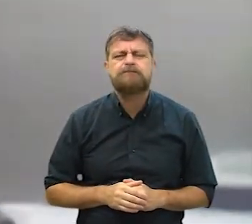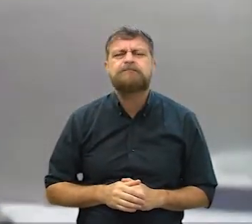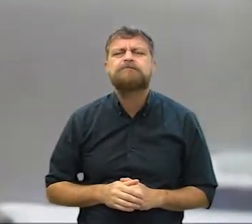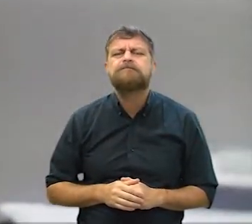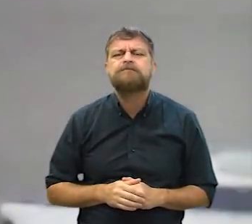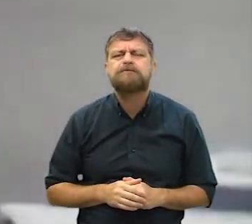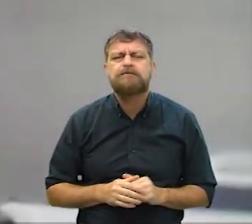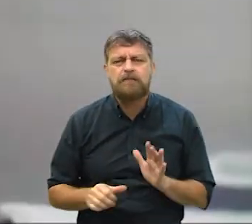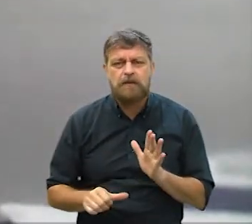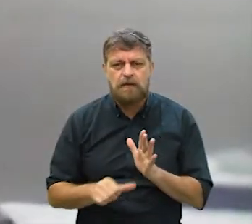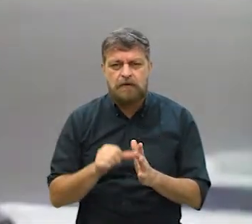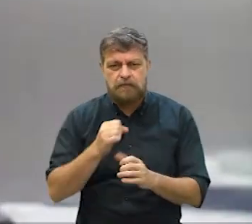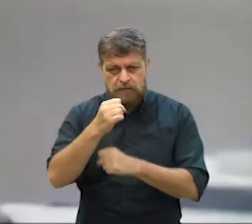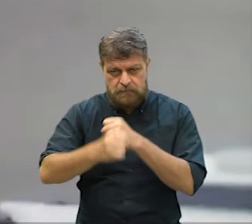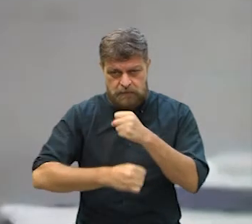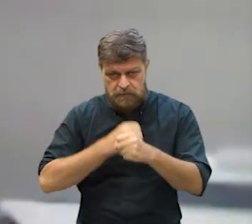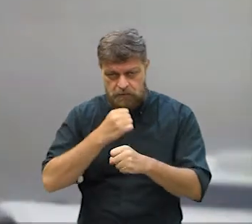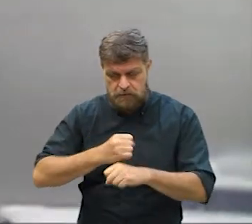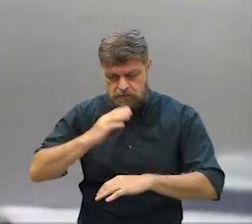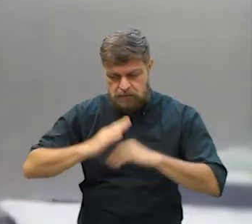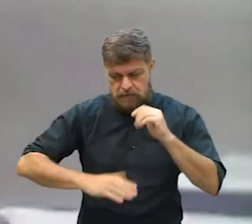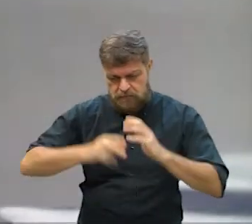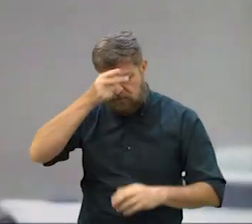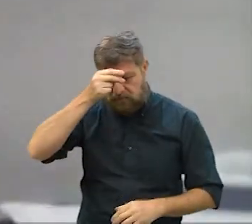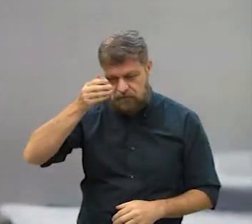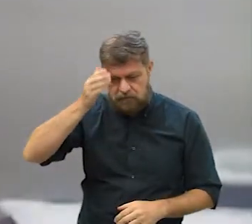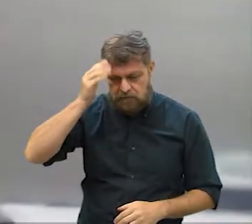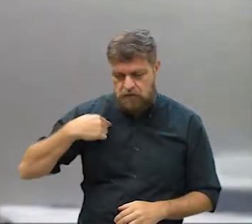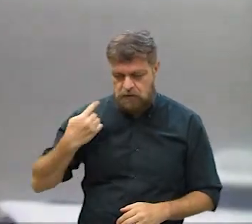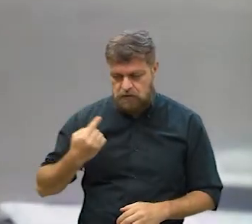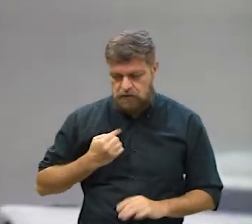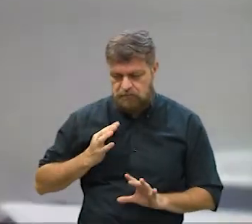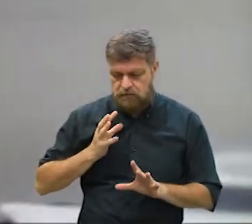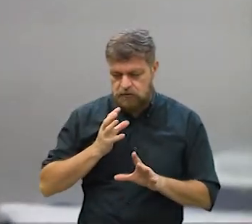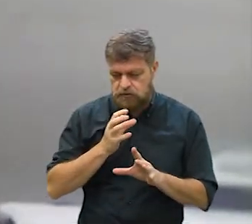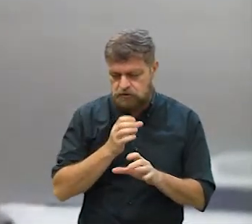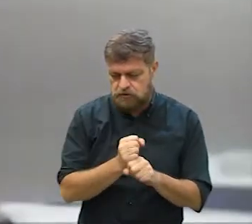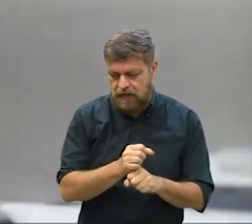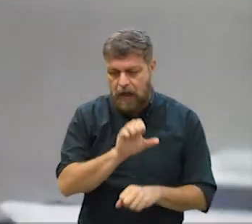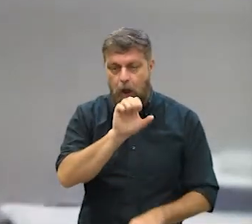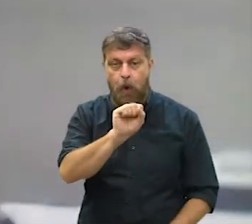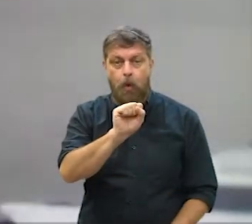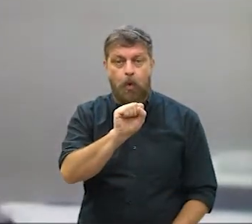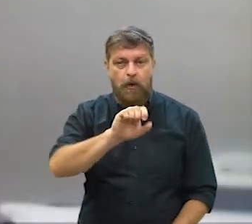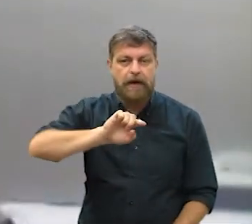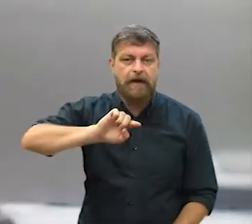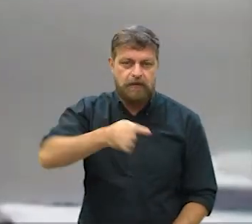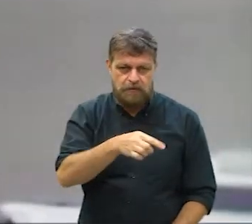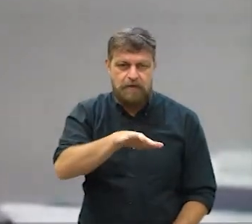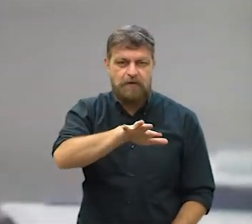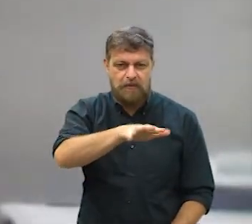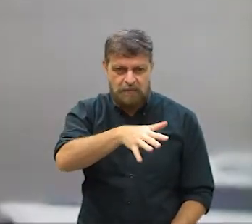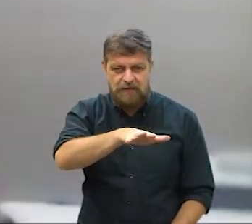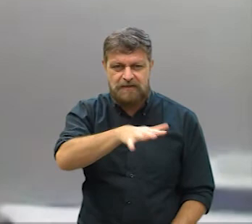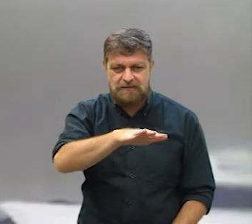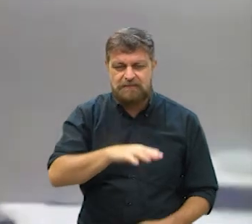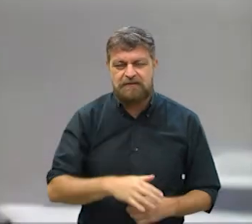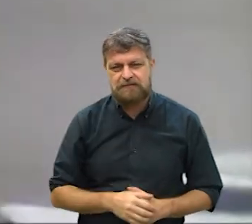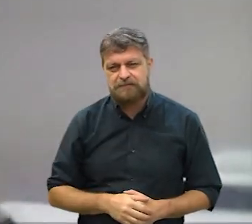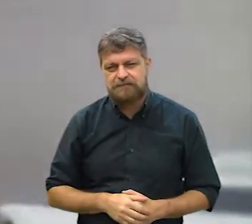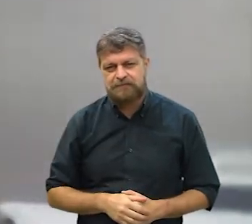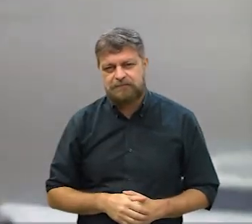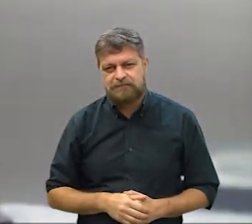no primeiro ano de governo aí, nós vamos chegar aí uns 8.000, mais ou menos, né?